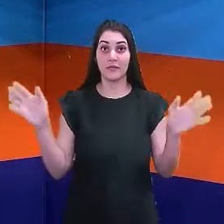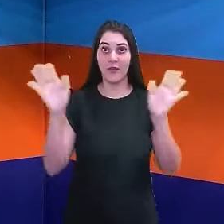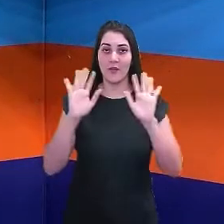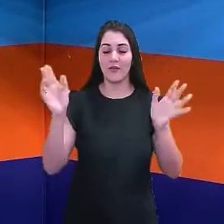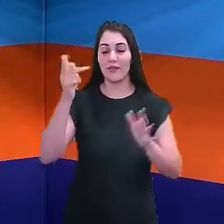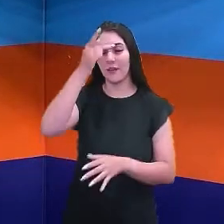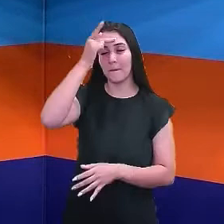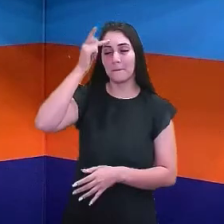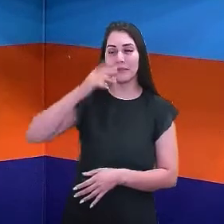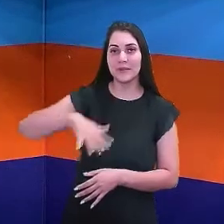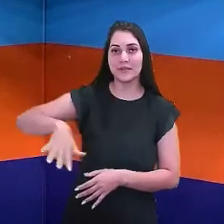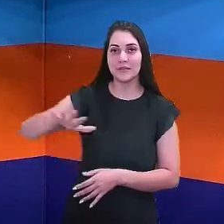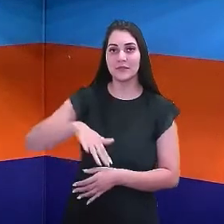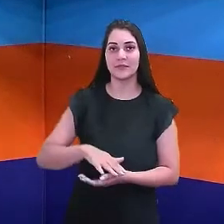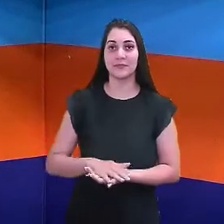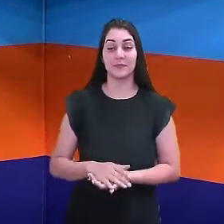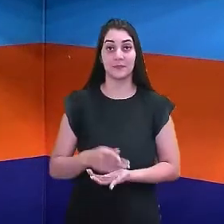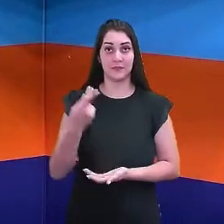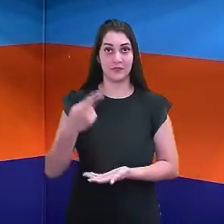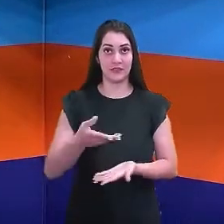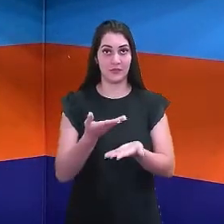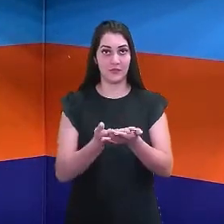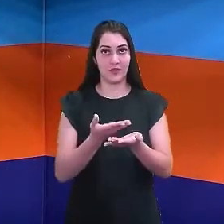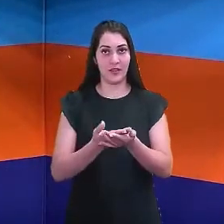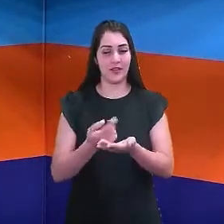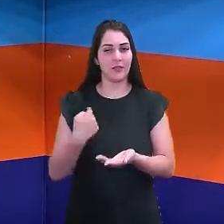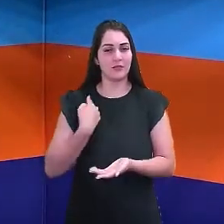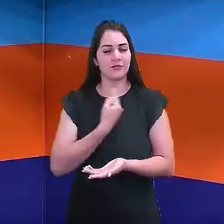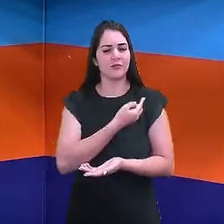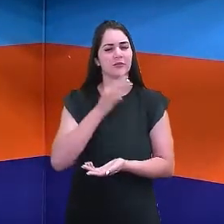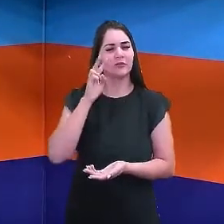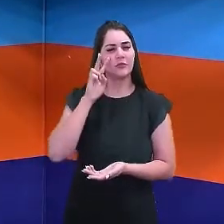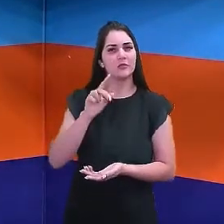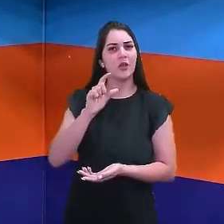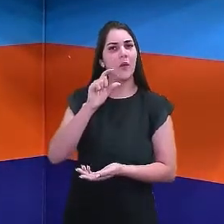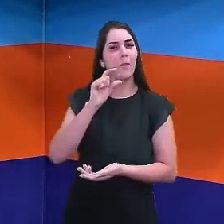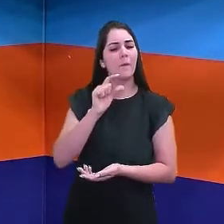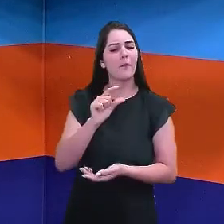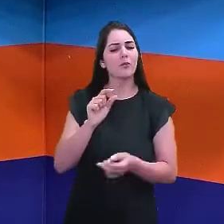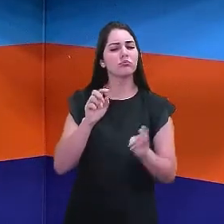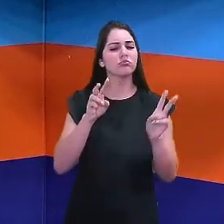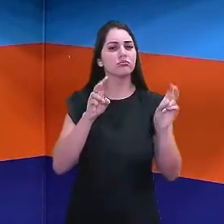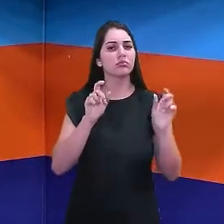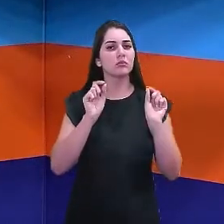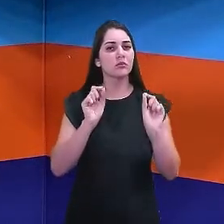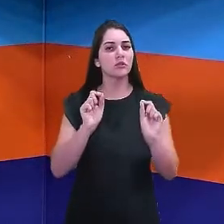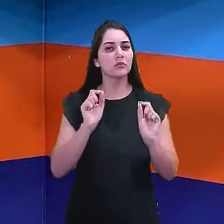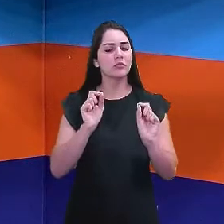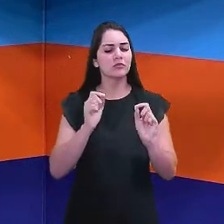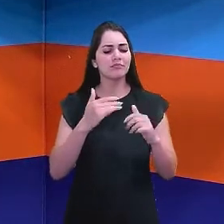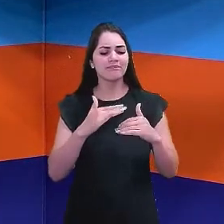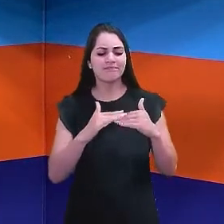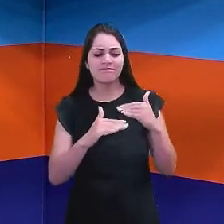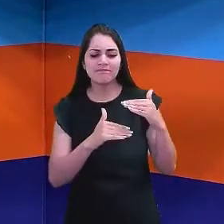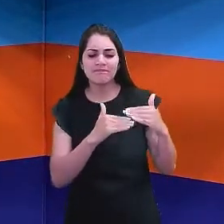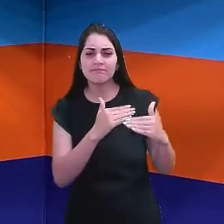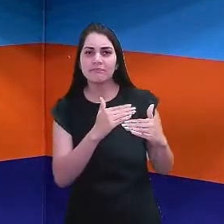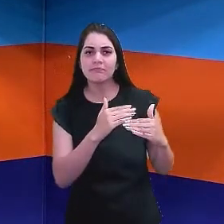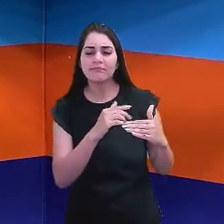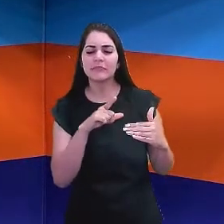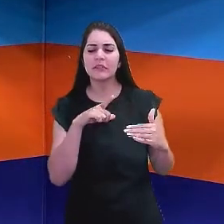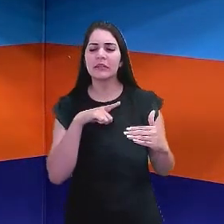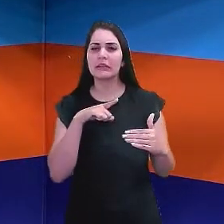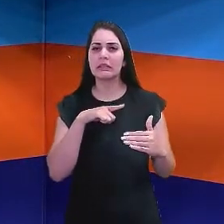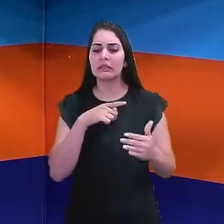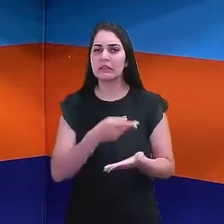Olá, pessoal! Nesta aula, nós vamos ver um pouco sobre os desdobramentos que se